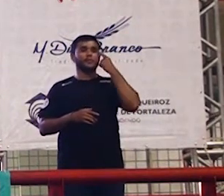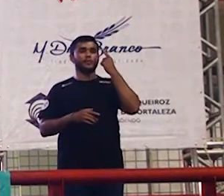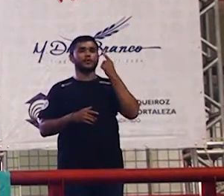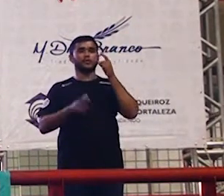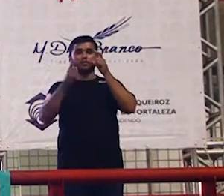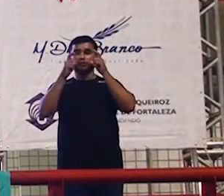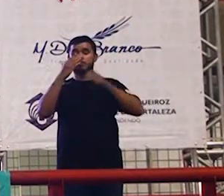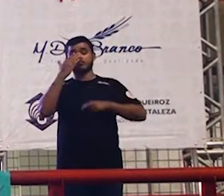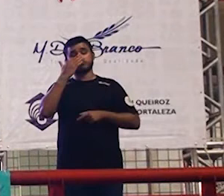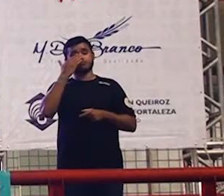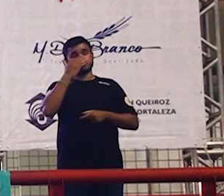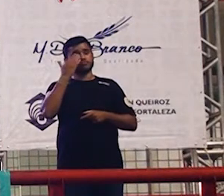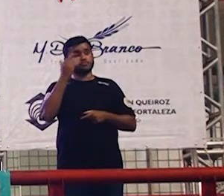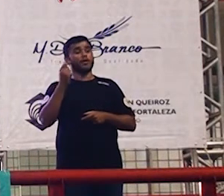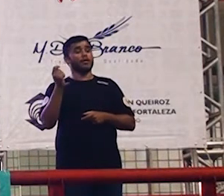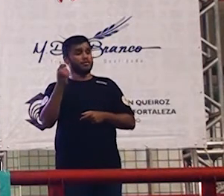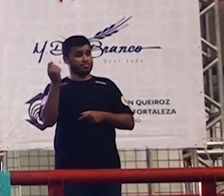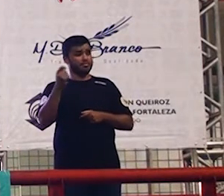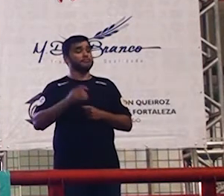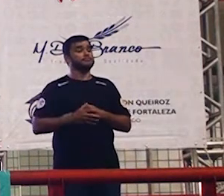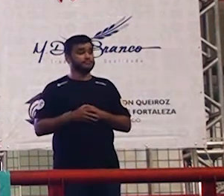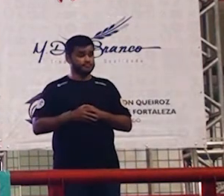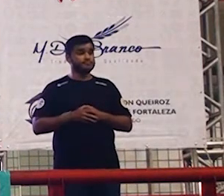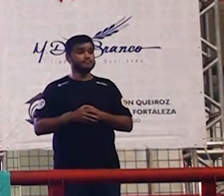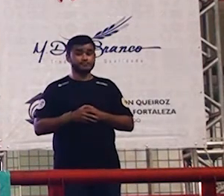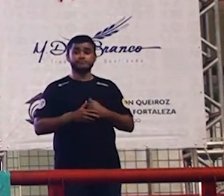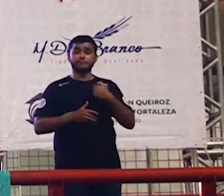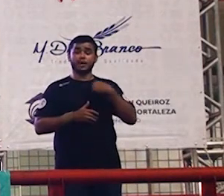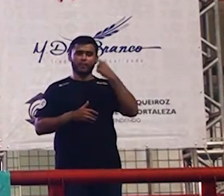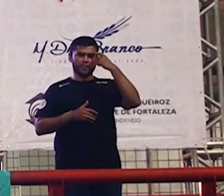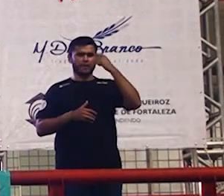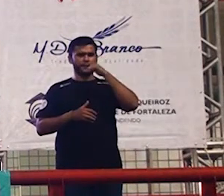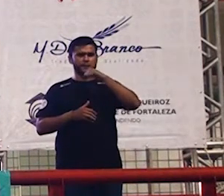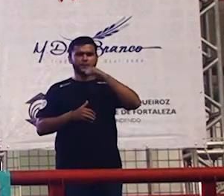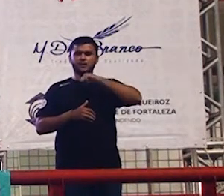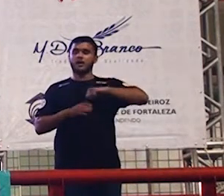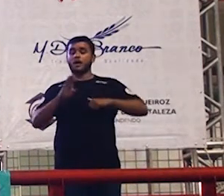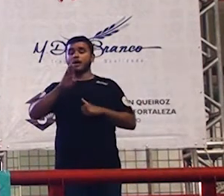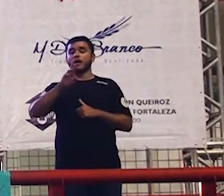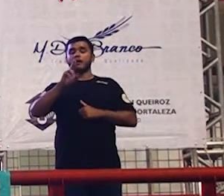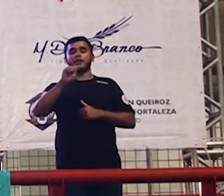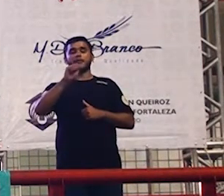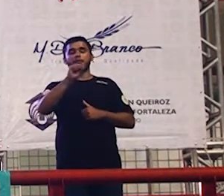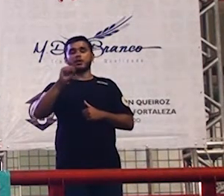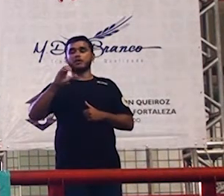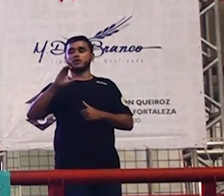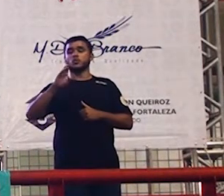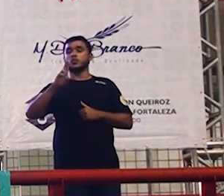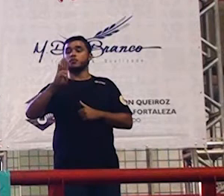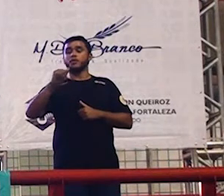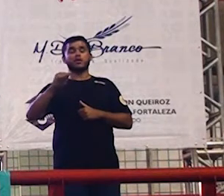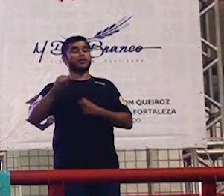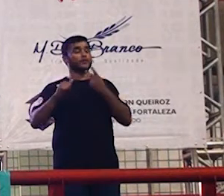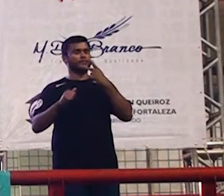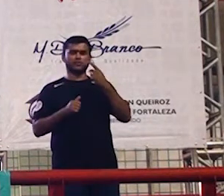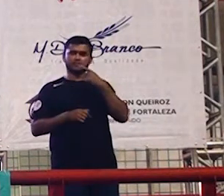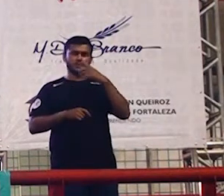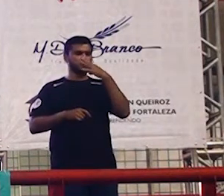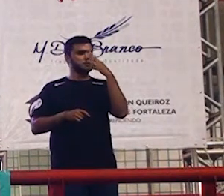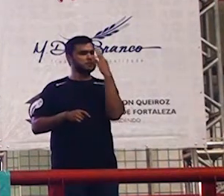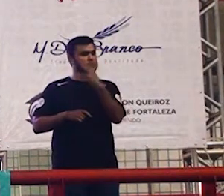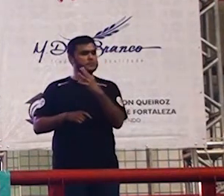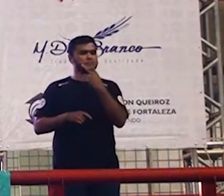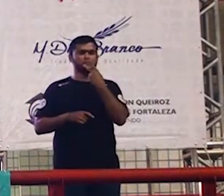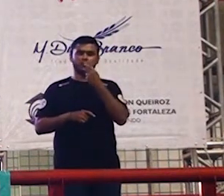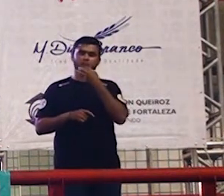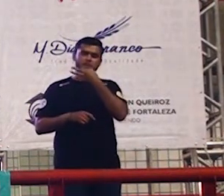uma prostituta de luxo. Olha como ele fala, como ele revela o caráter da Marcela, como ele critica a